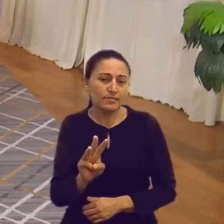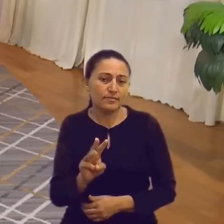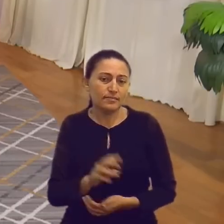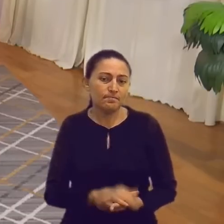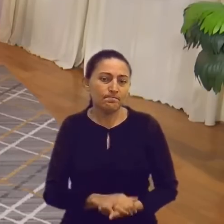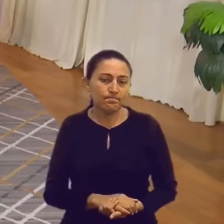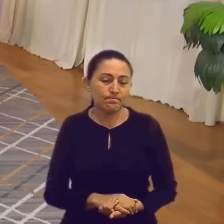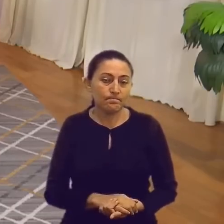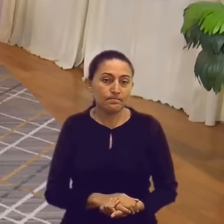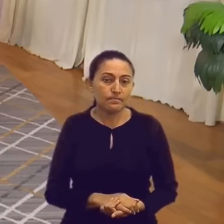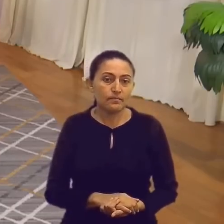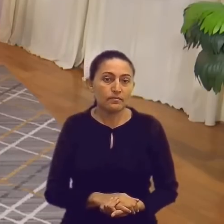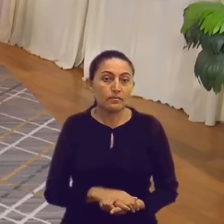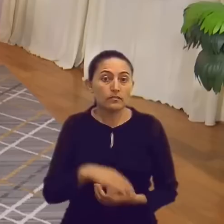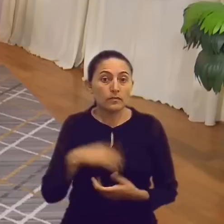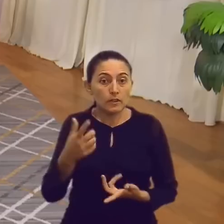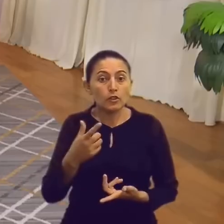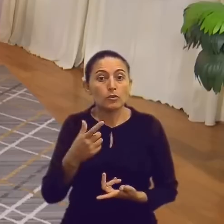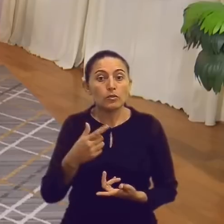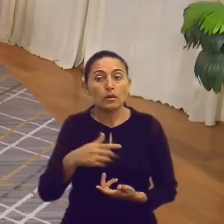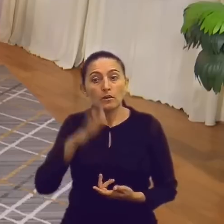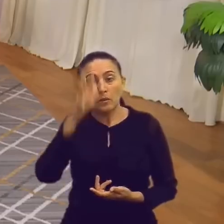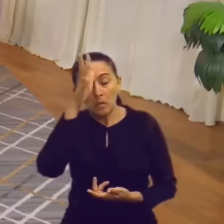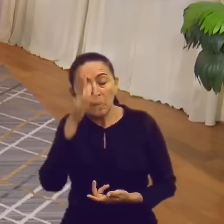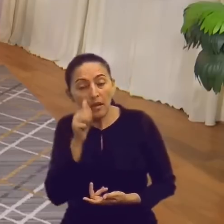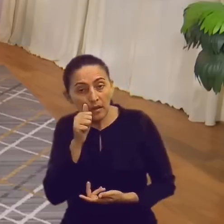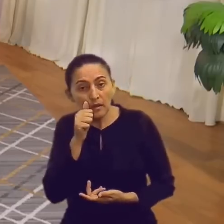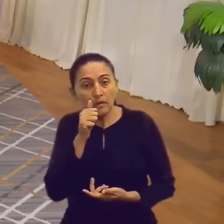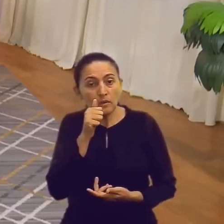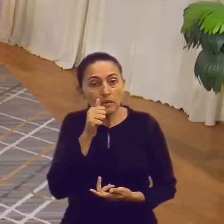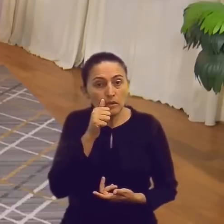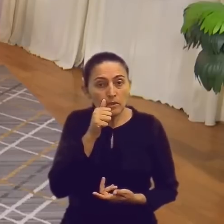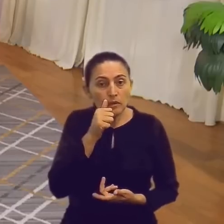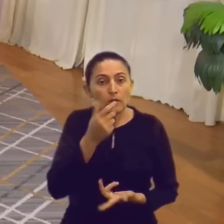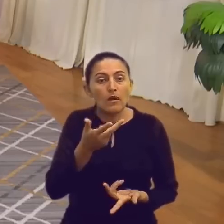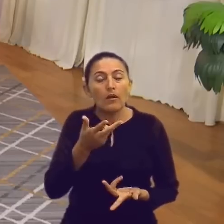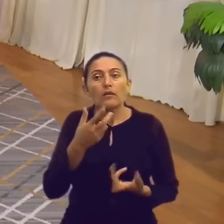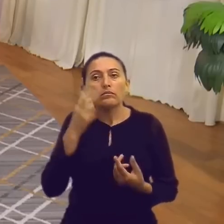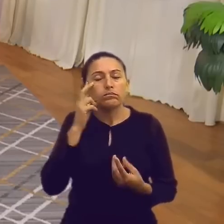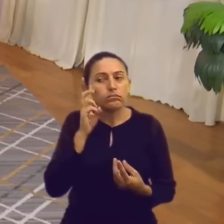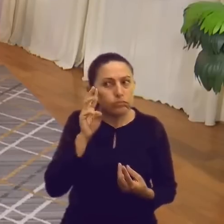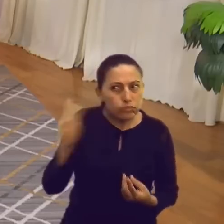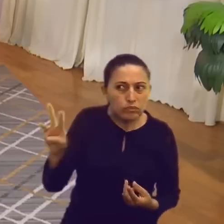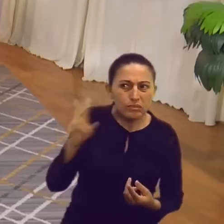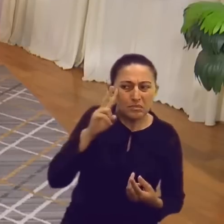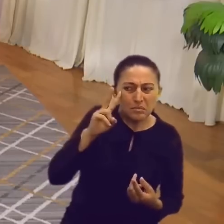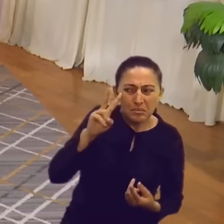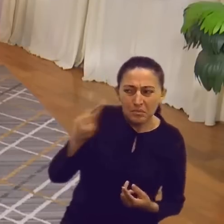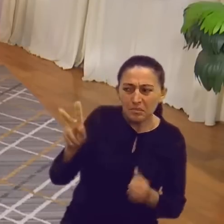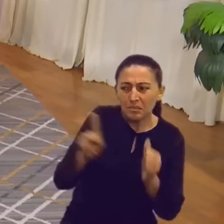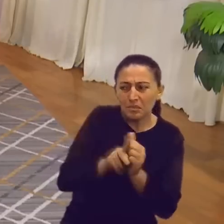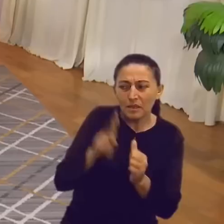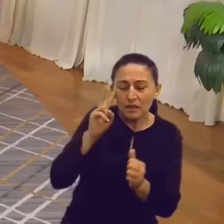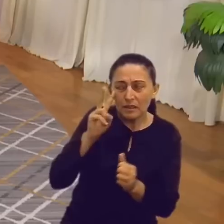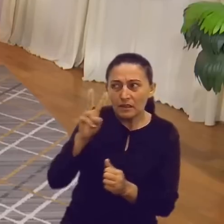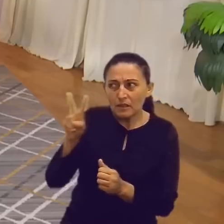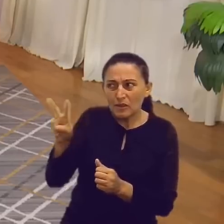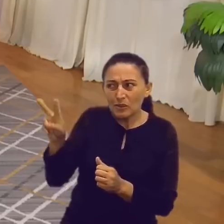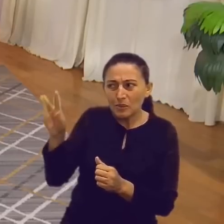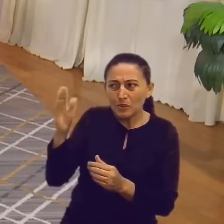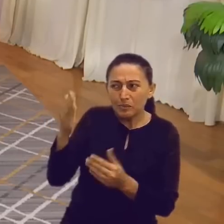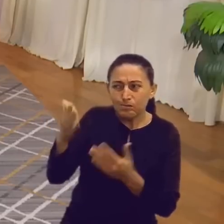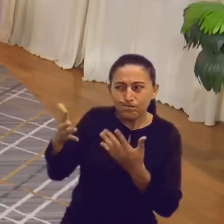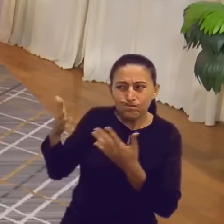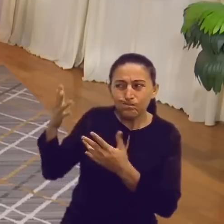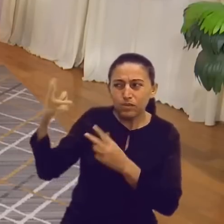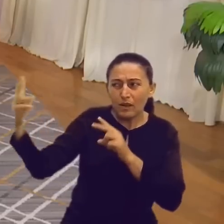E quando o galo cantou, Pedro olhou para onde Jesus estava e aqueles olhares se